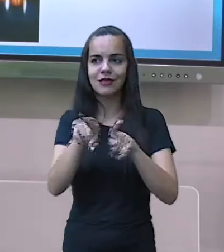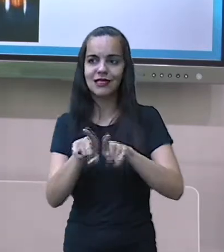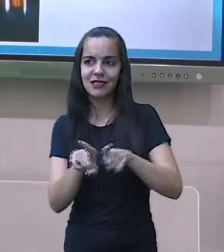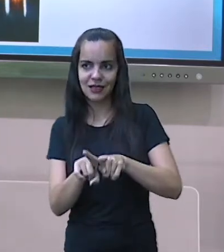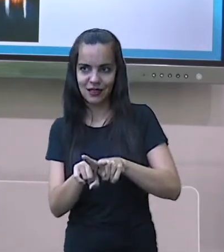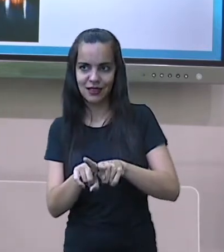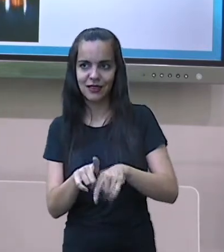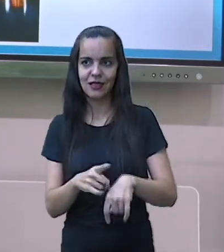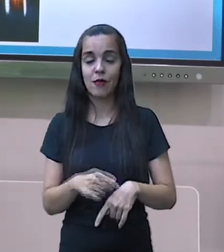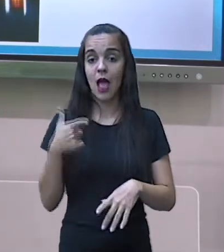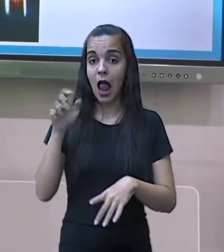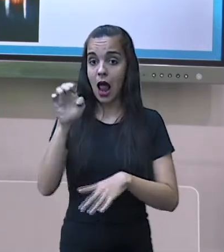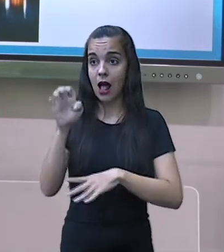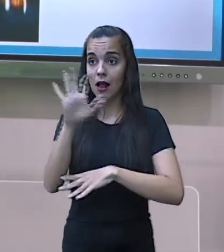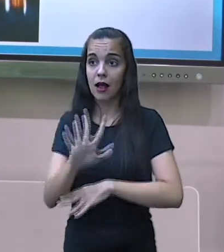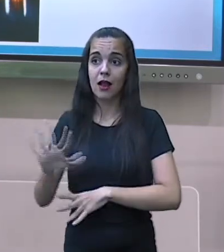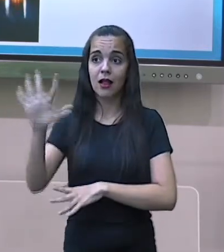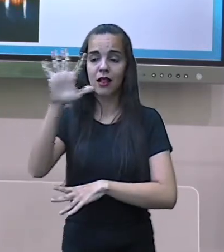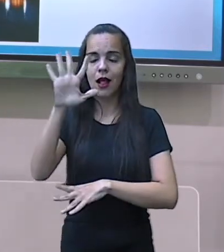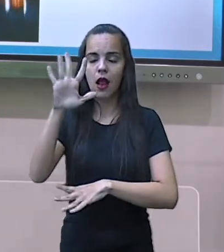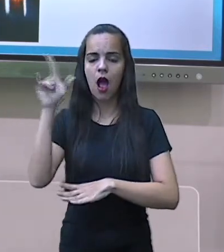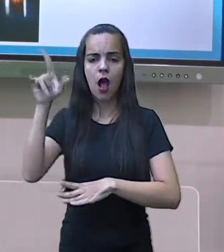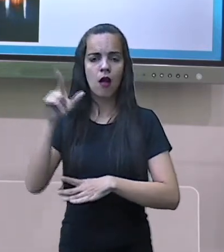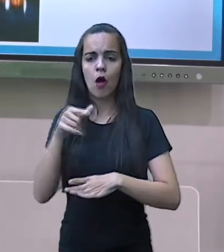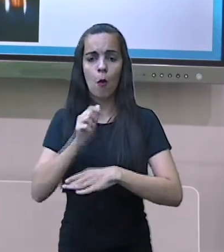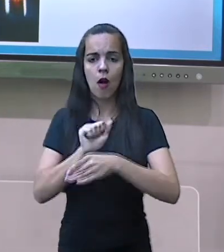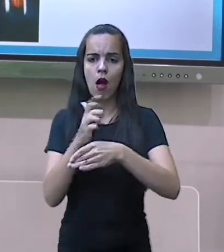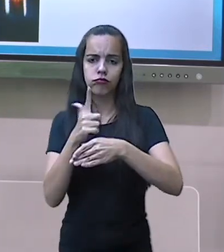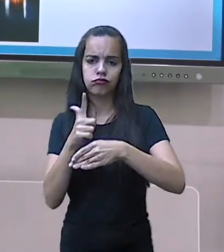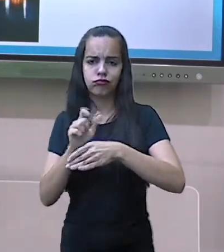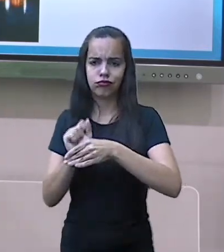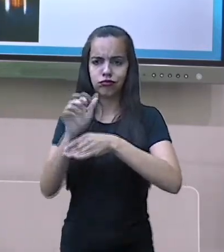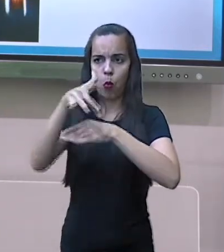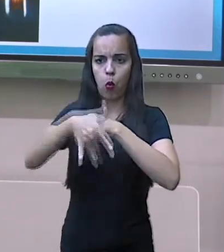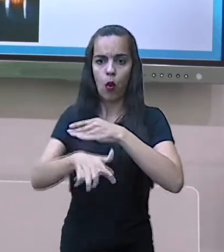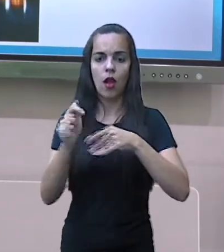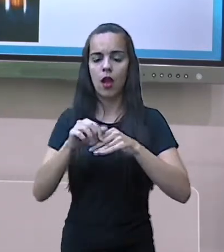Os rios da Europa, na sua maioria, são navegáveis.